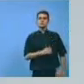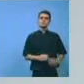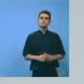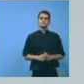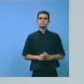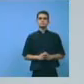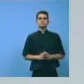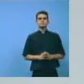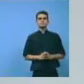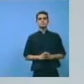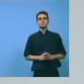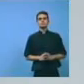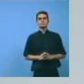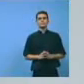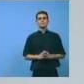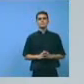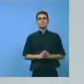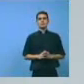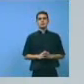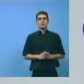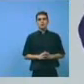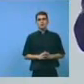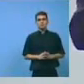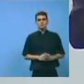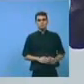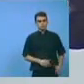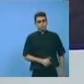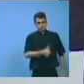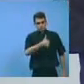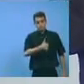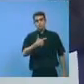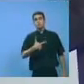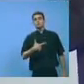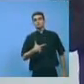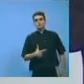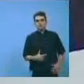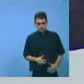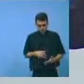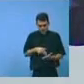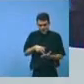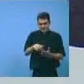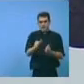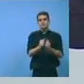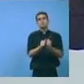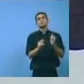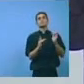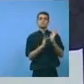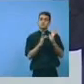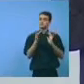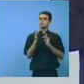é um grupo de 72, os apóstolos é um grupo de 12. Então Jesus e os 12